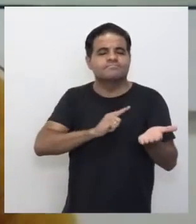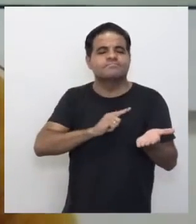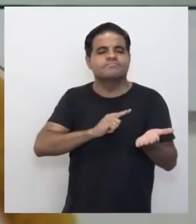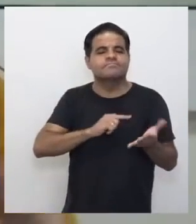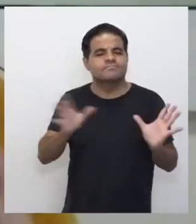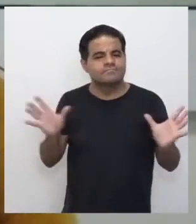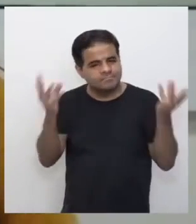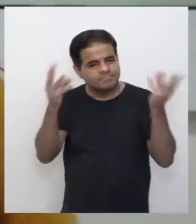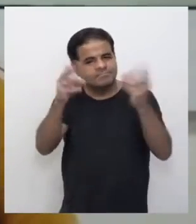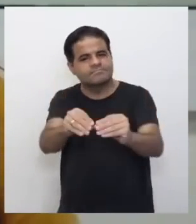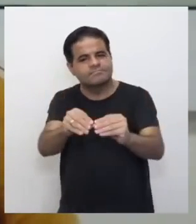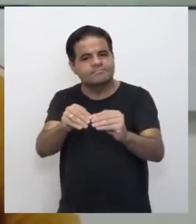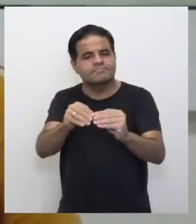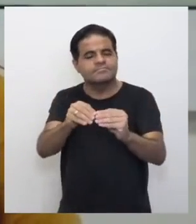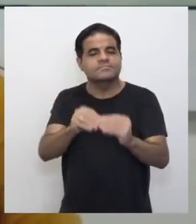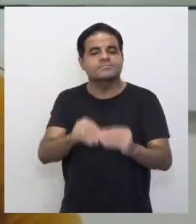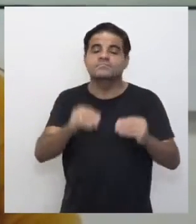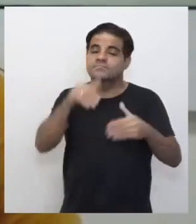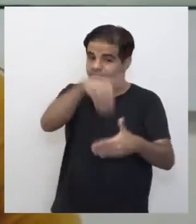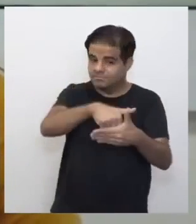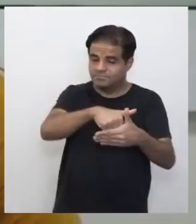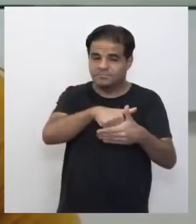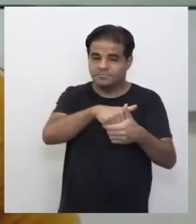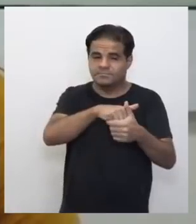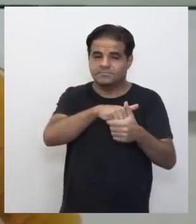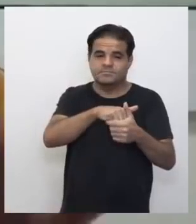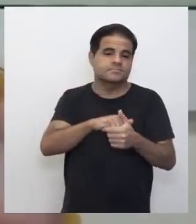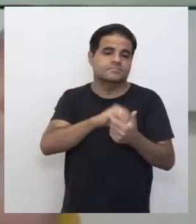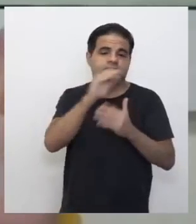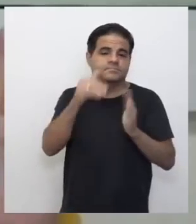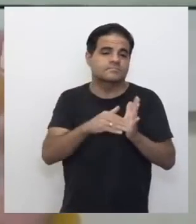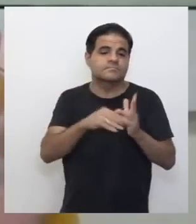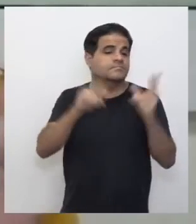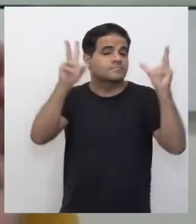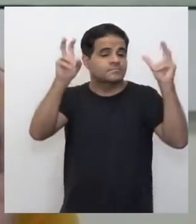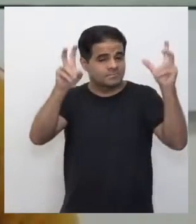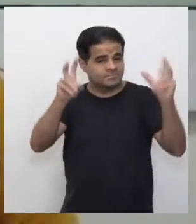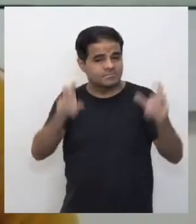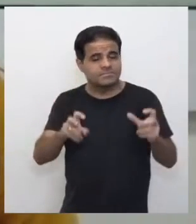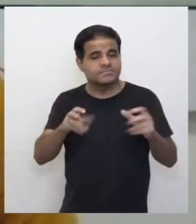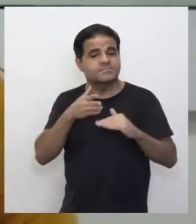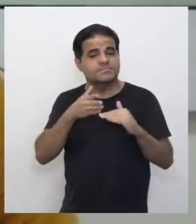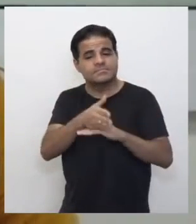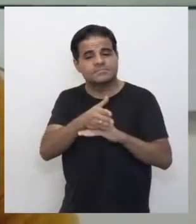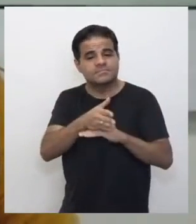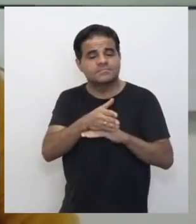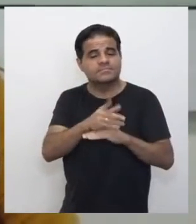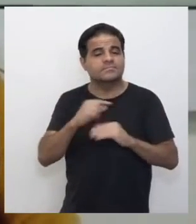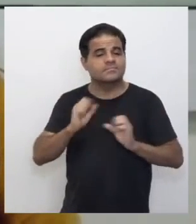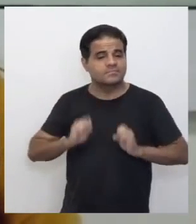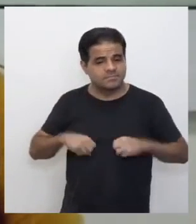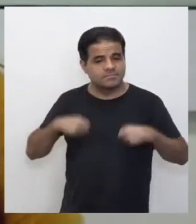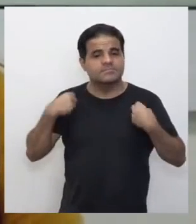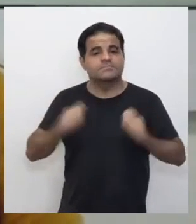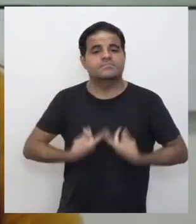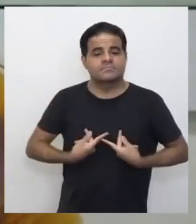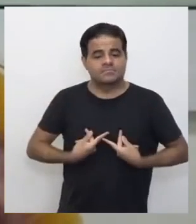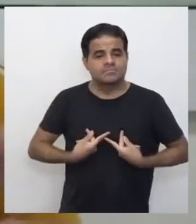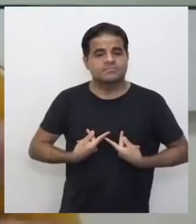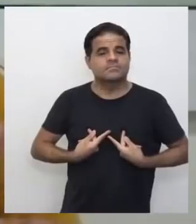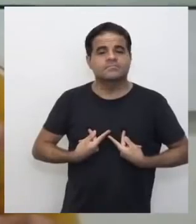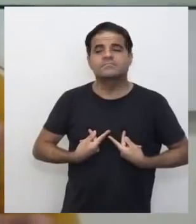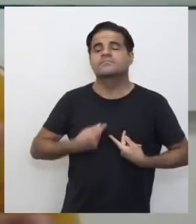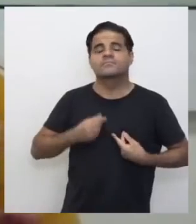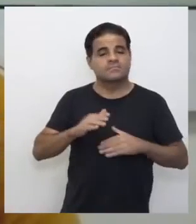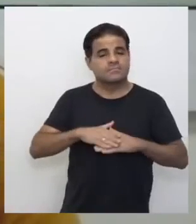também estão colocadas, né, dentro de todas essas questões que nos atravessam enquanto humanidade, sendo